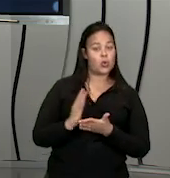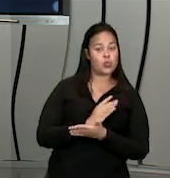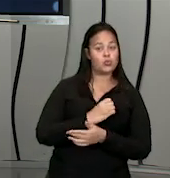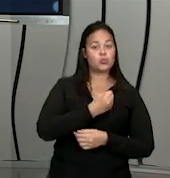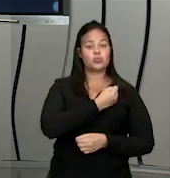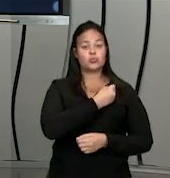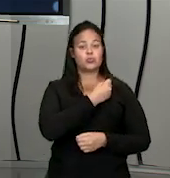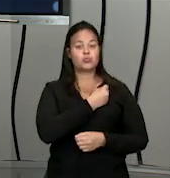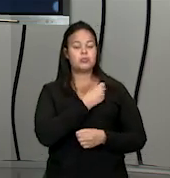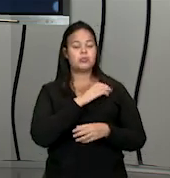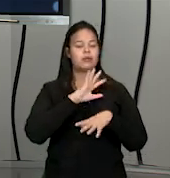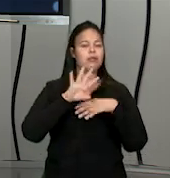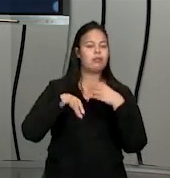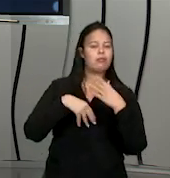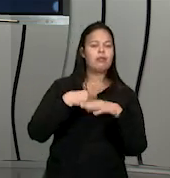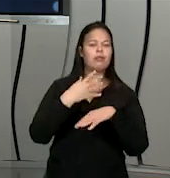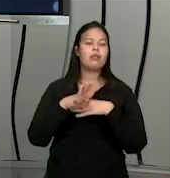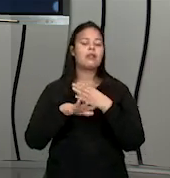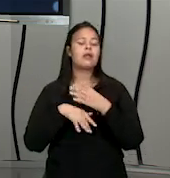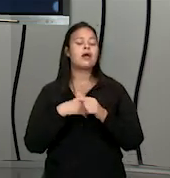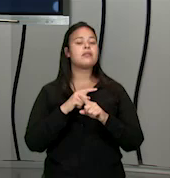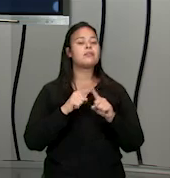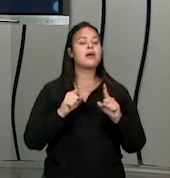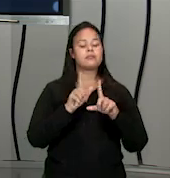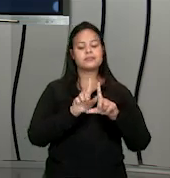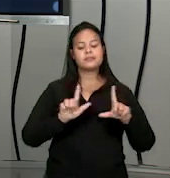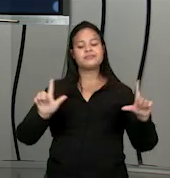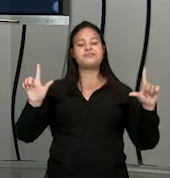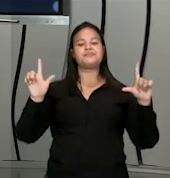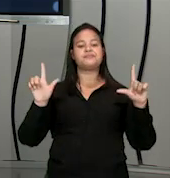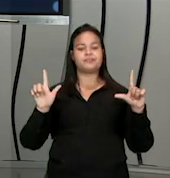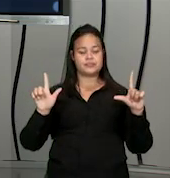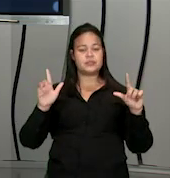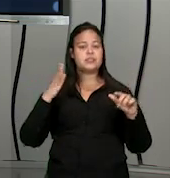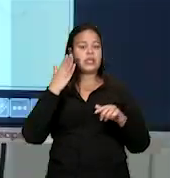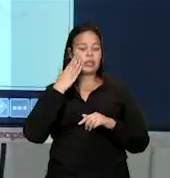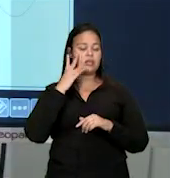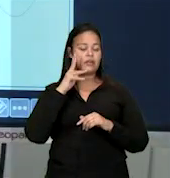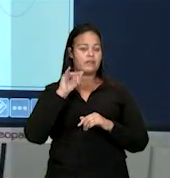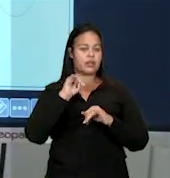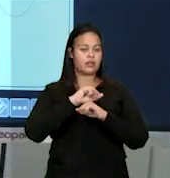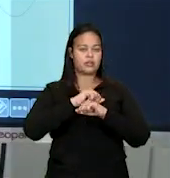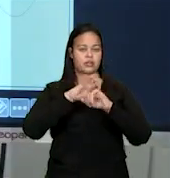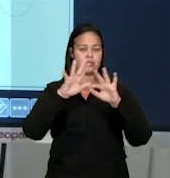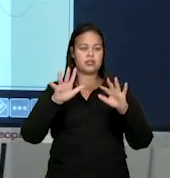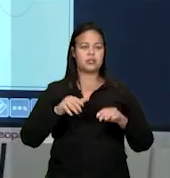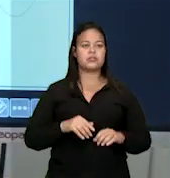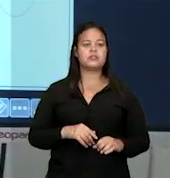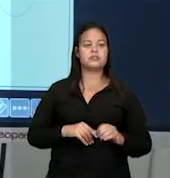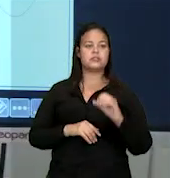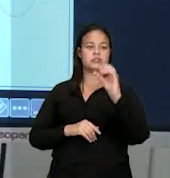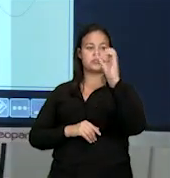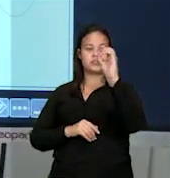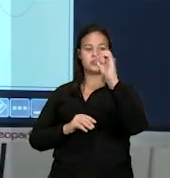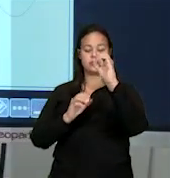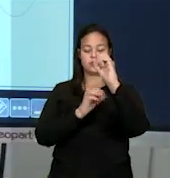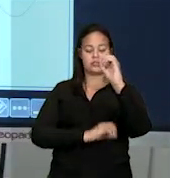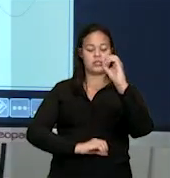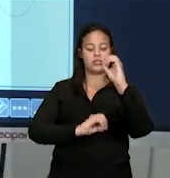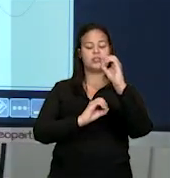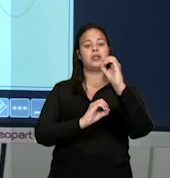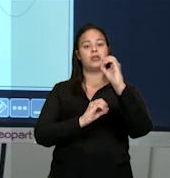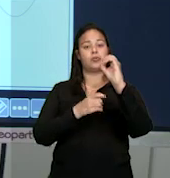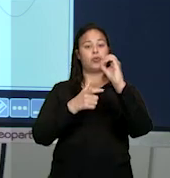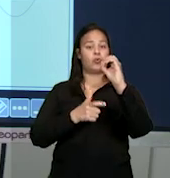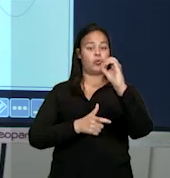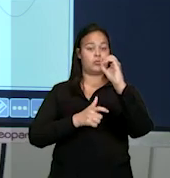sei que está meio embolado, mas é por causa do slide, então eu vou fazer só alguns para você entender. 0 ligo com 0, é a origem, não